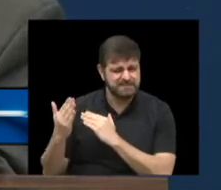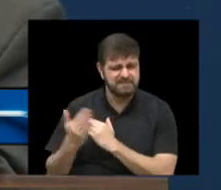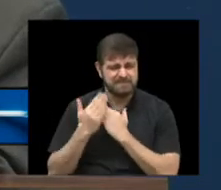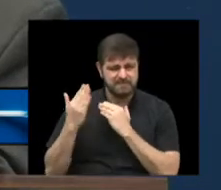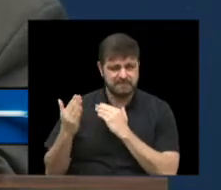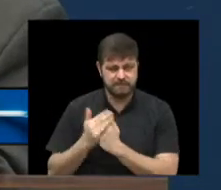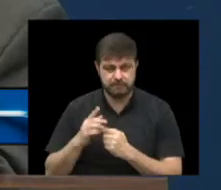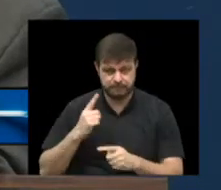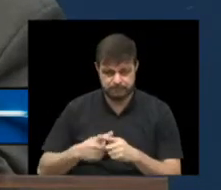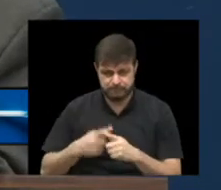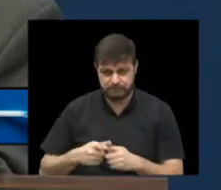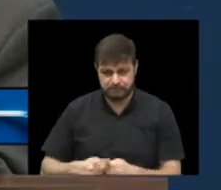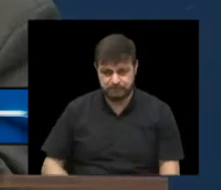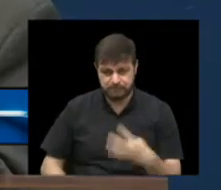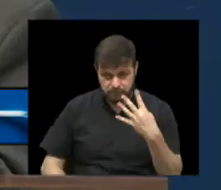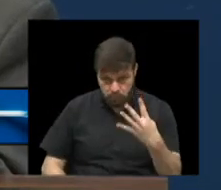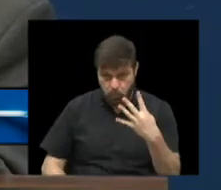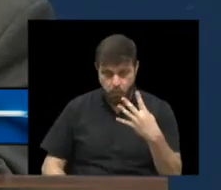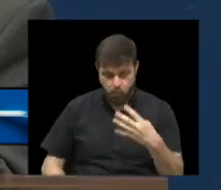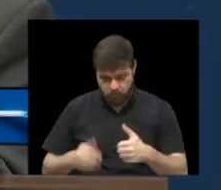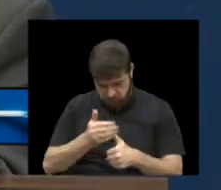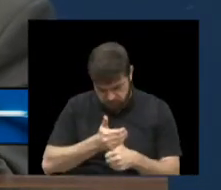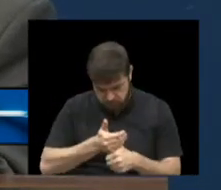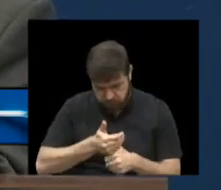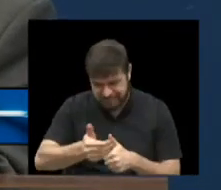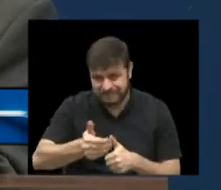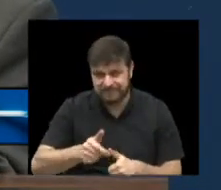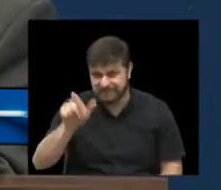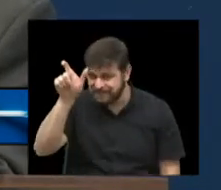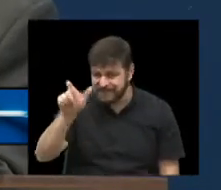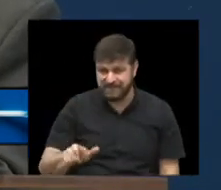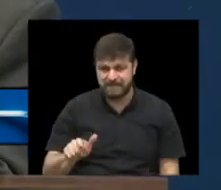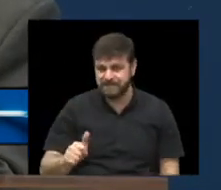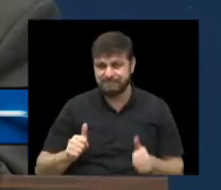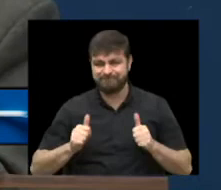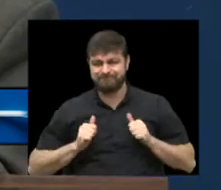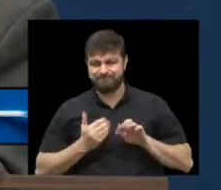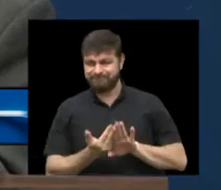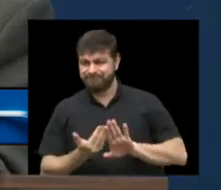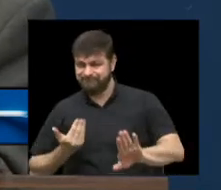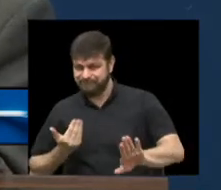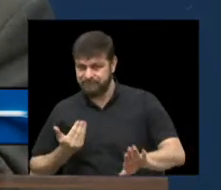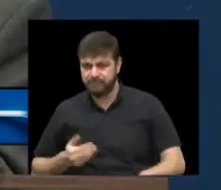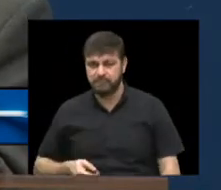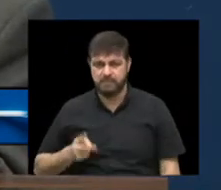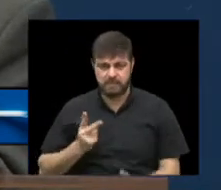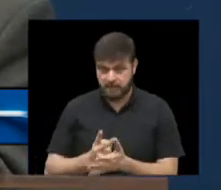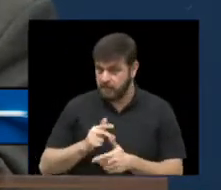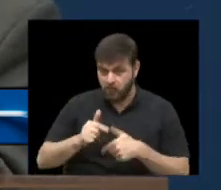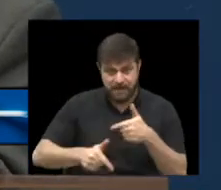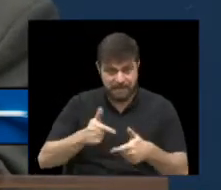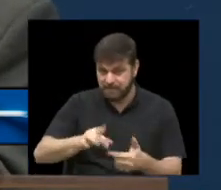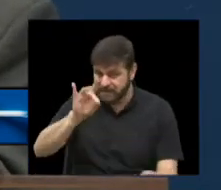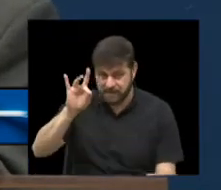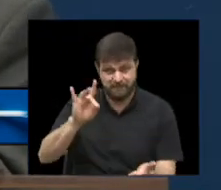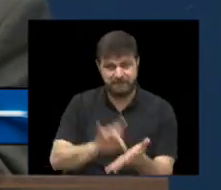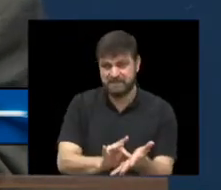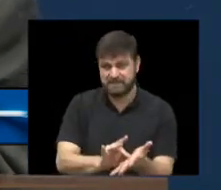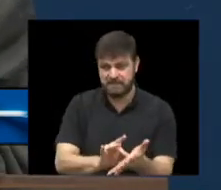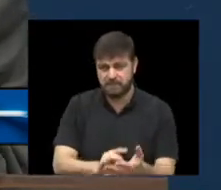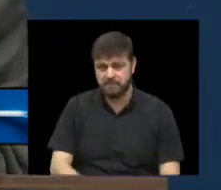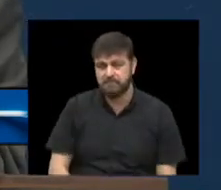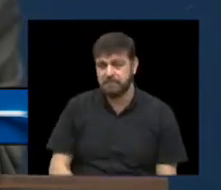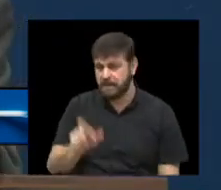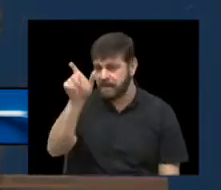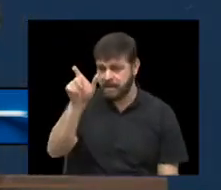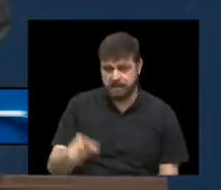ele esteve conosco durante 4 mandatos, ele não conseguia ficar ausente do meu gabinete. Mesmo não trabalhando oficialmente comigo, ele